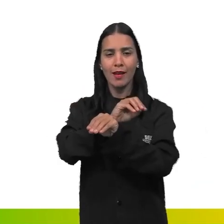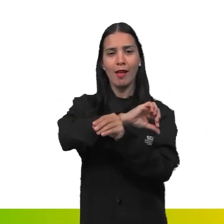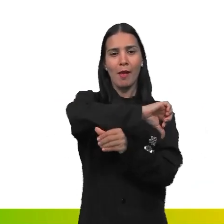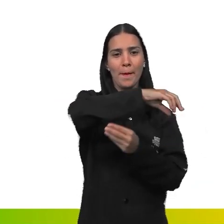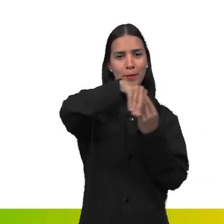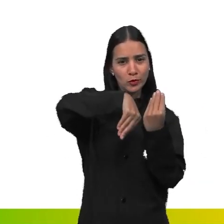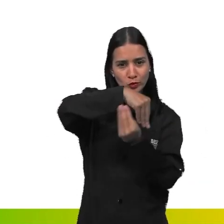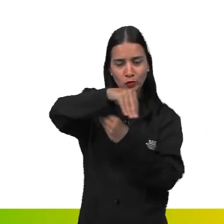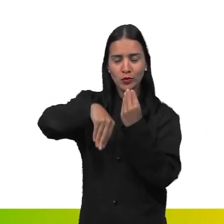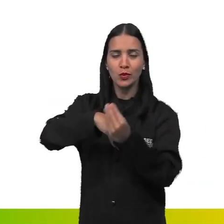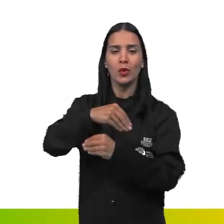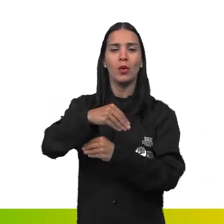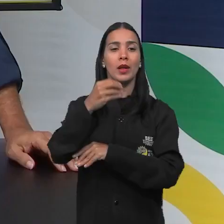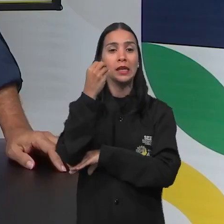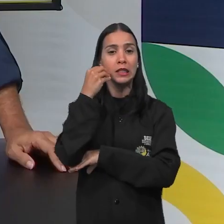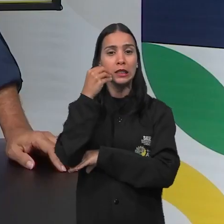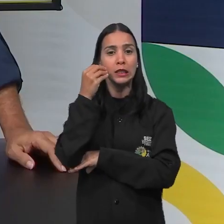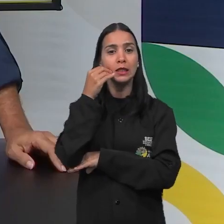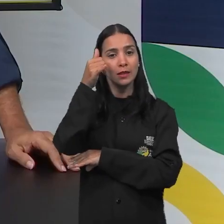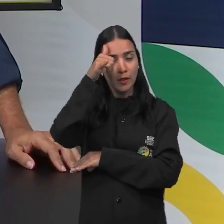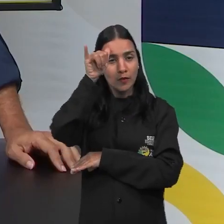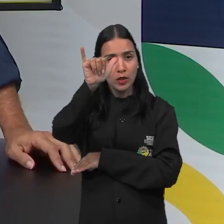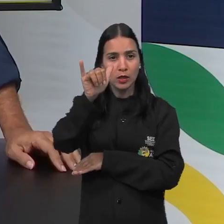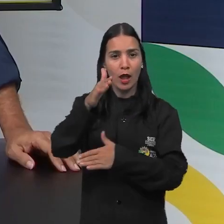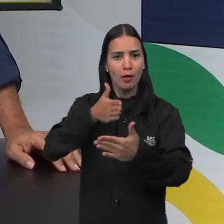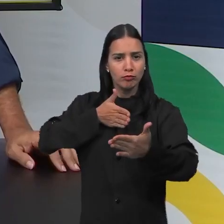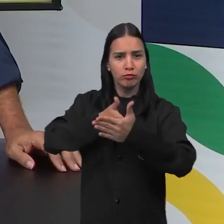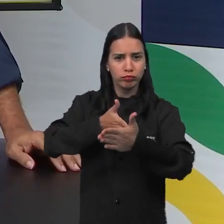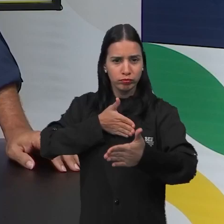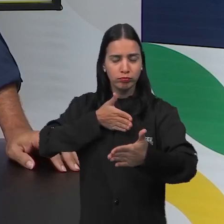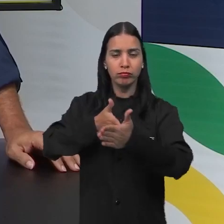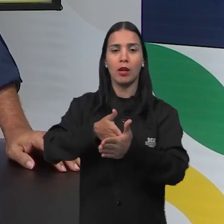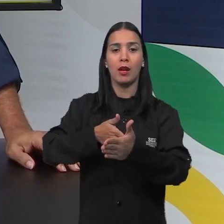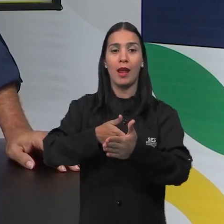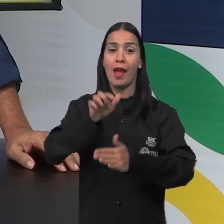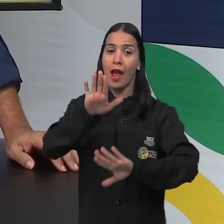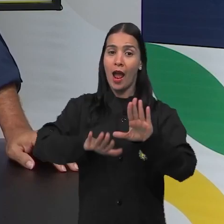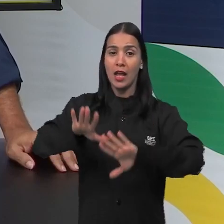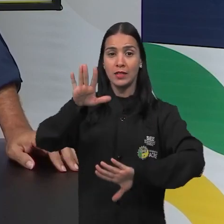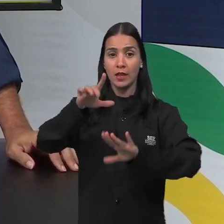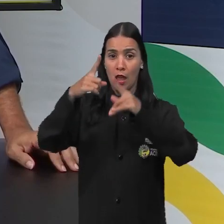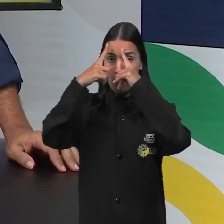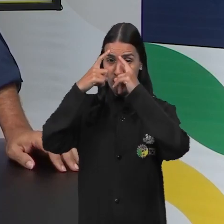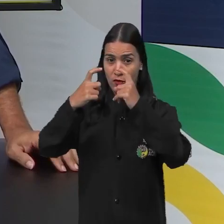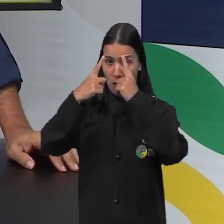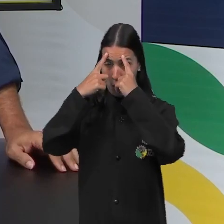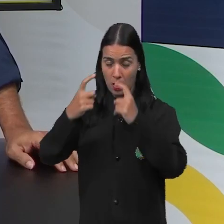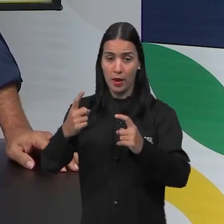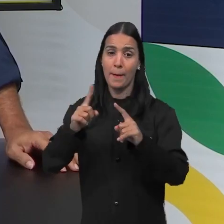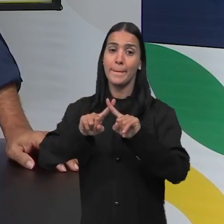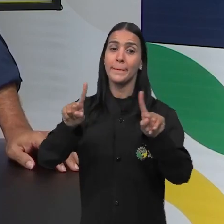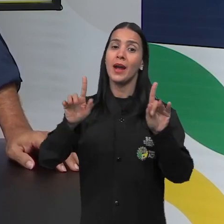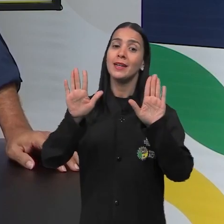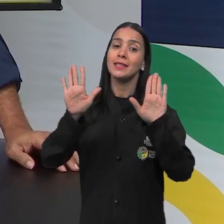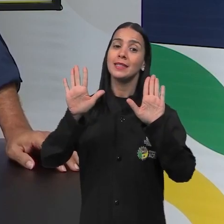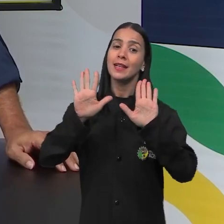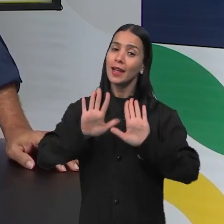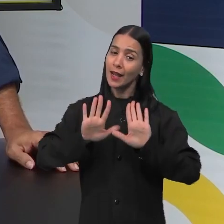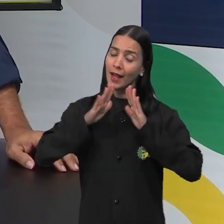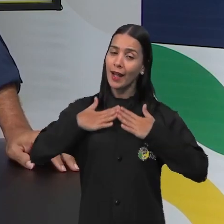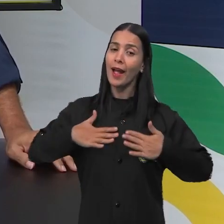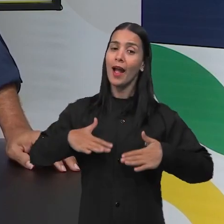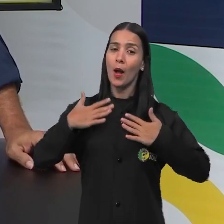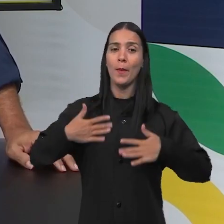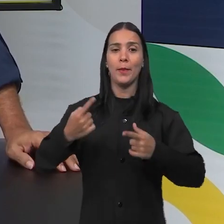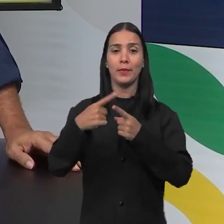o adversário. Ah, professor, isso aqui foi violento. Dentro desse contexto, dentro dessa modalidade, há um direcionamento para que